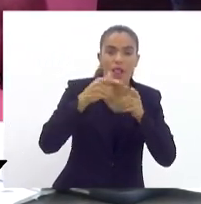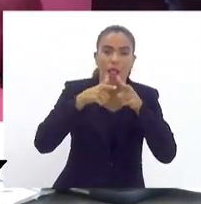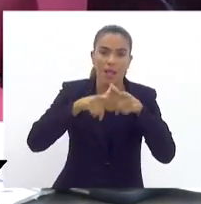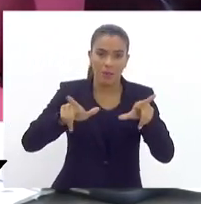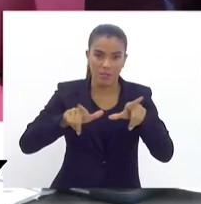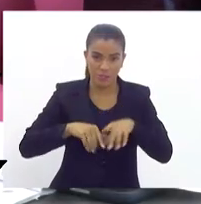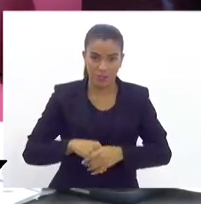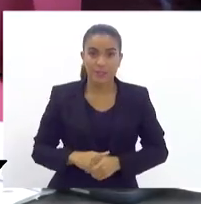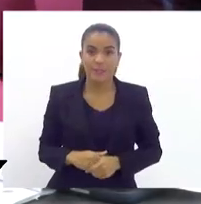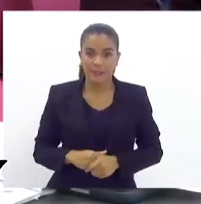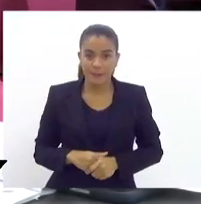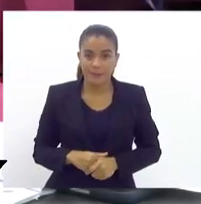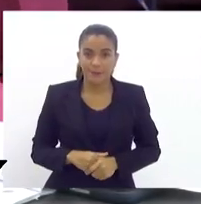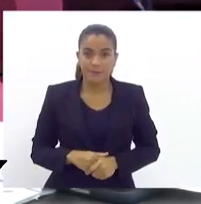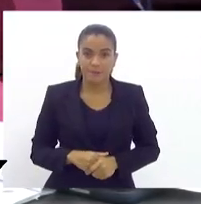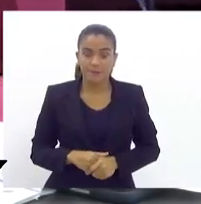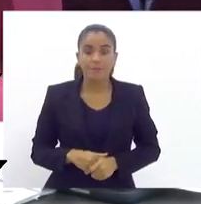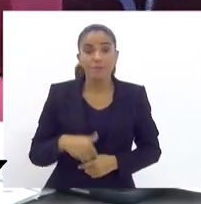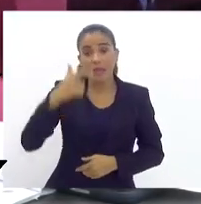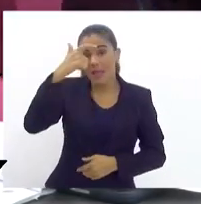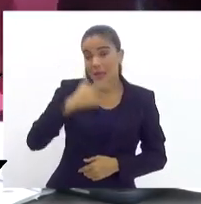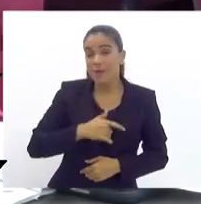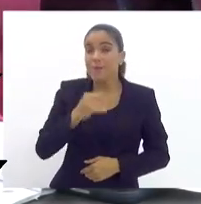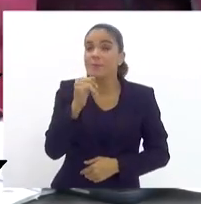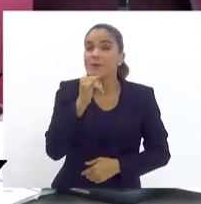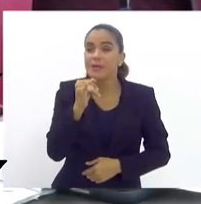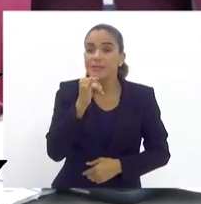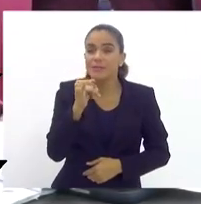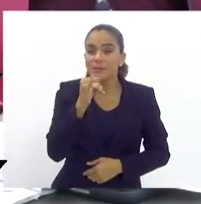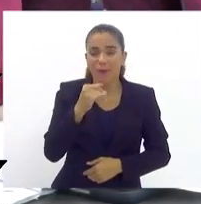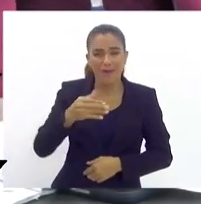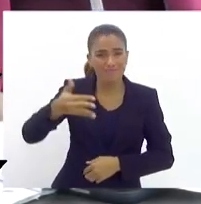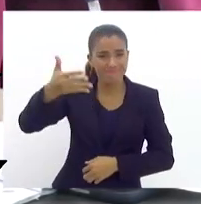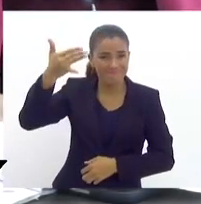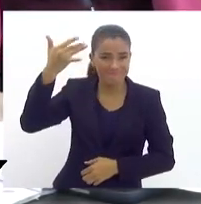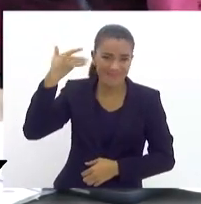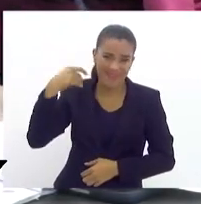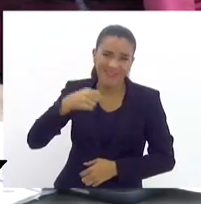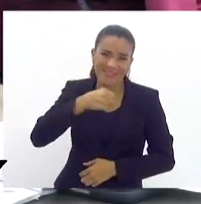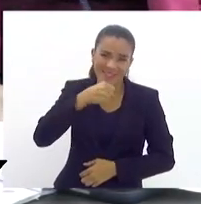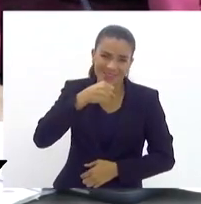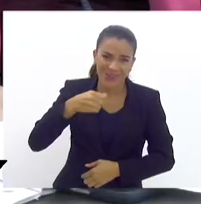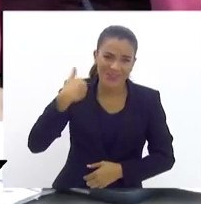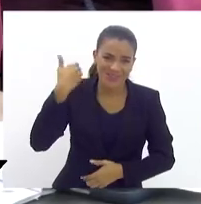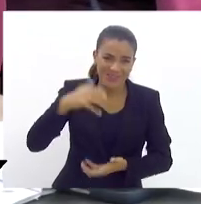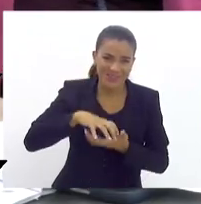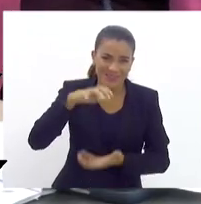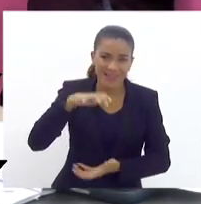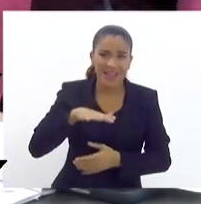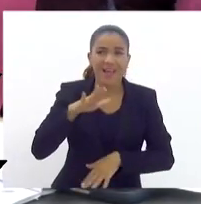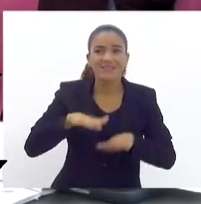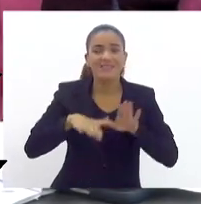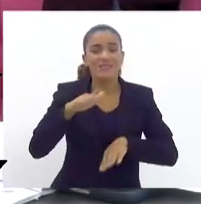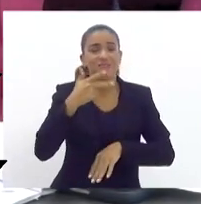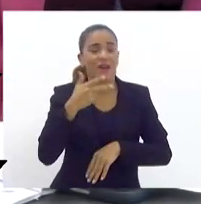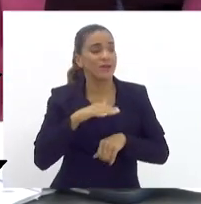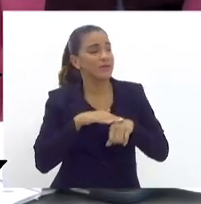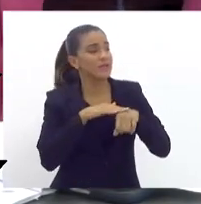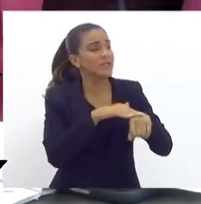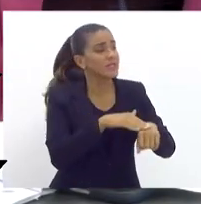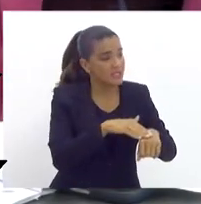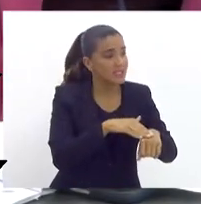linguagem. Eu, por exemplo, que estou antigo, às vezes eu digo para alguém e diz